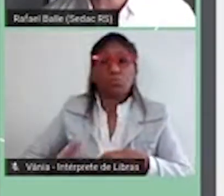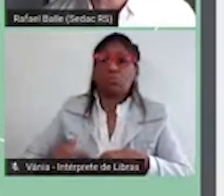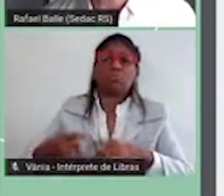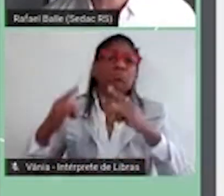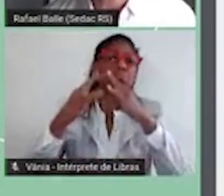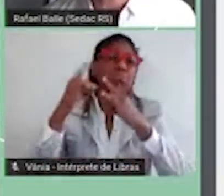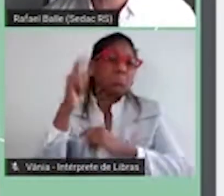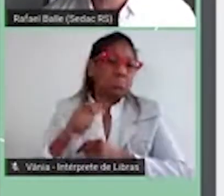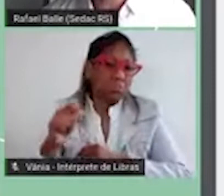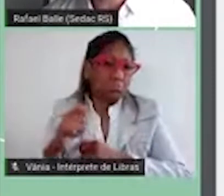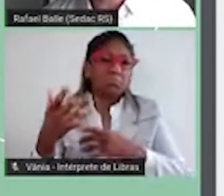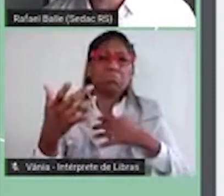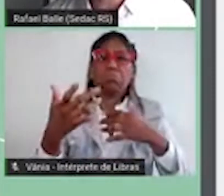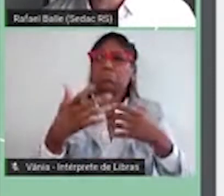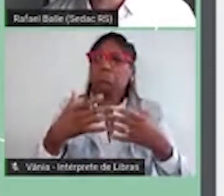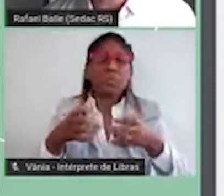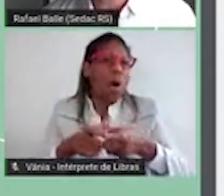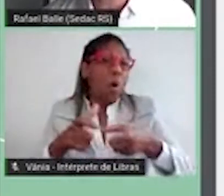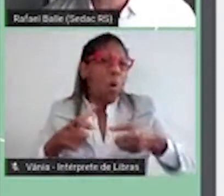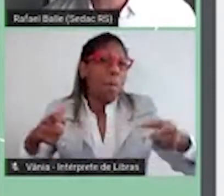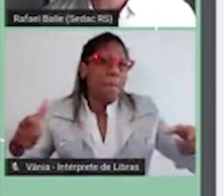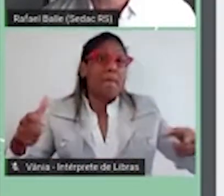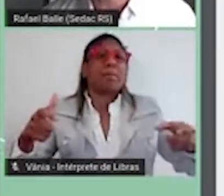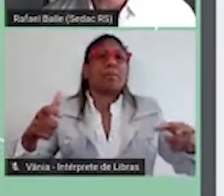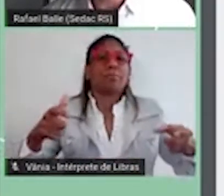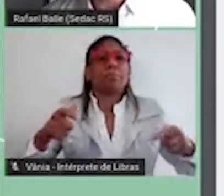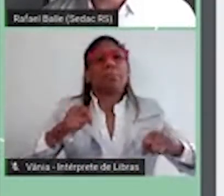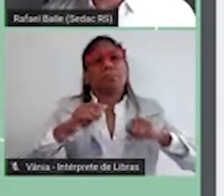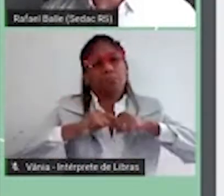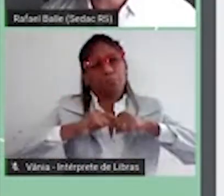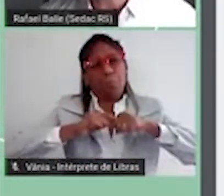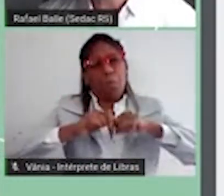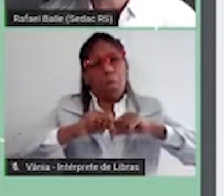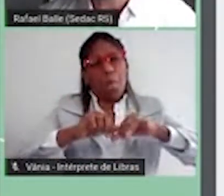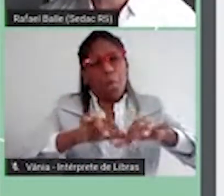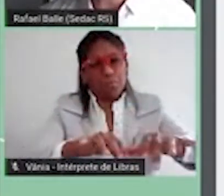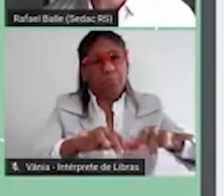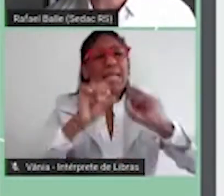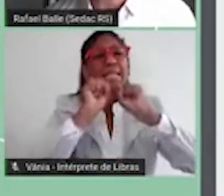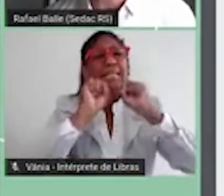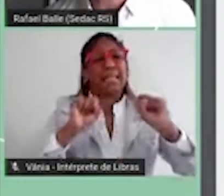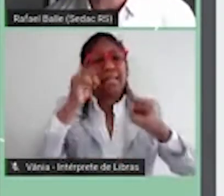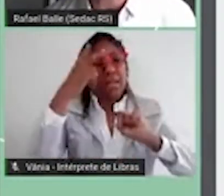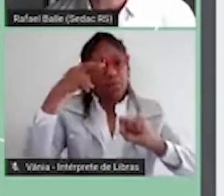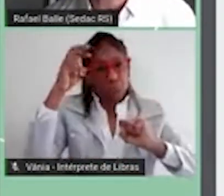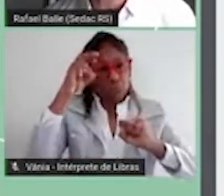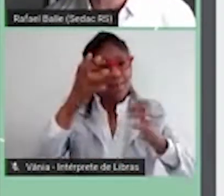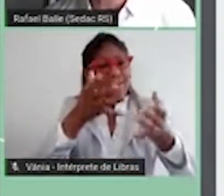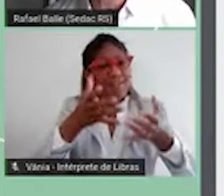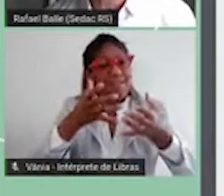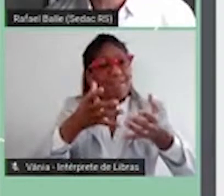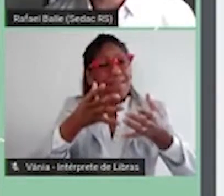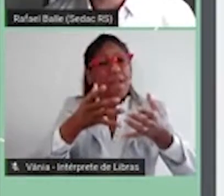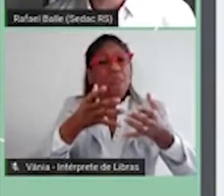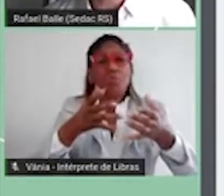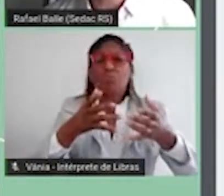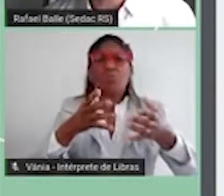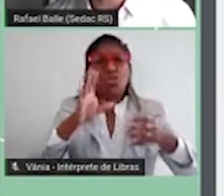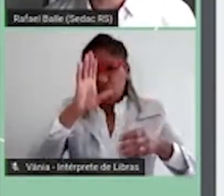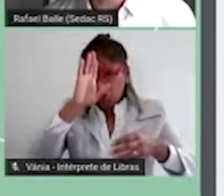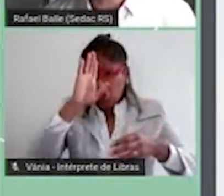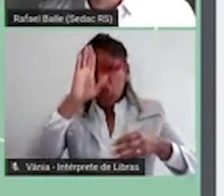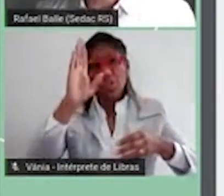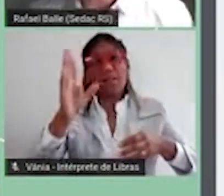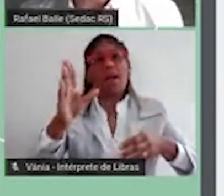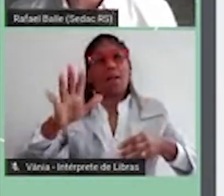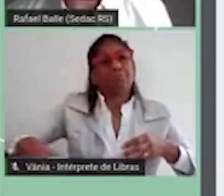certamente ampliar o alcance da Secretaria da Cultura. A gente quer chegar de uma forma mais simplificada e mais direta ainda, né,